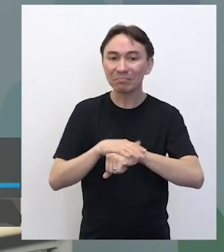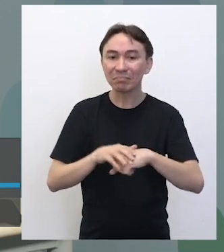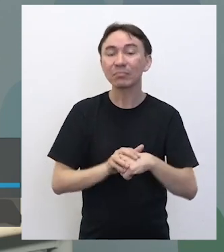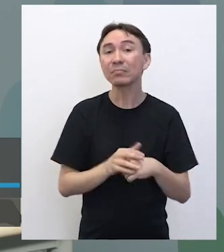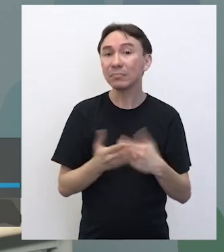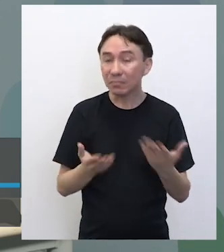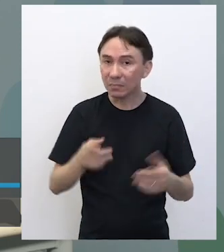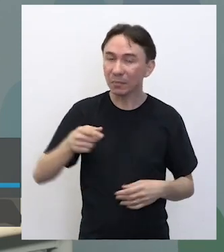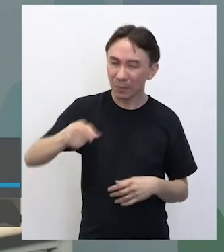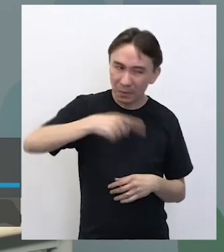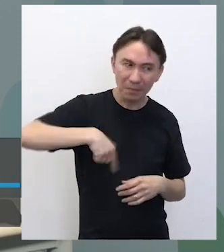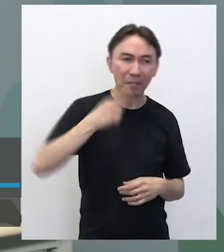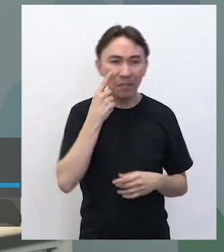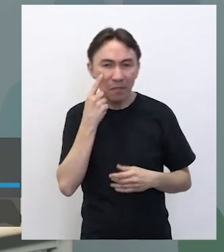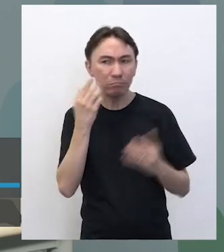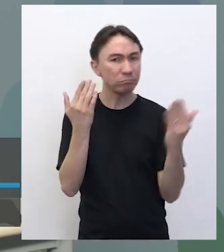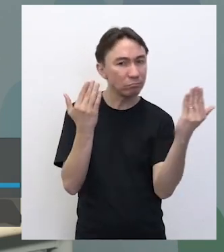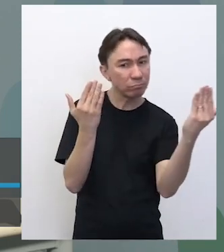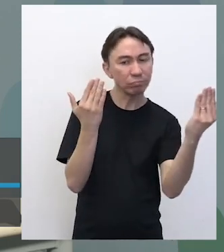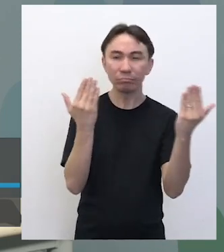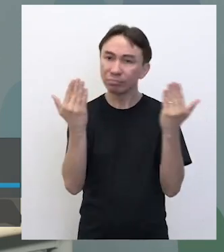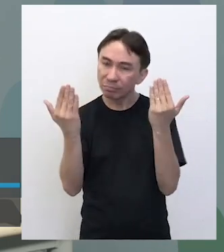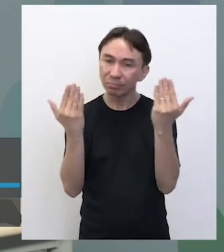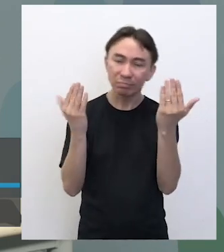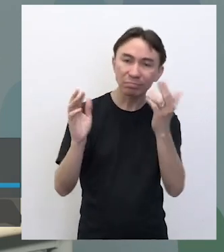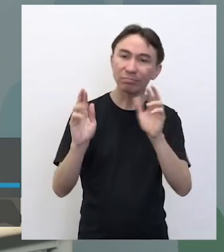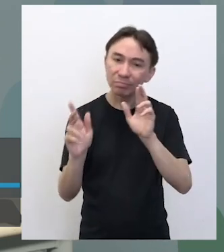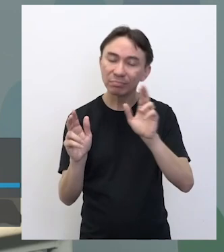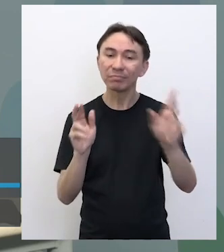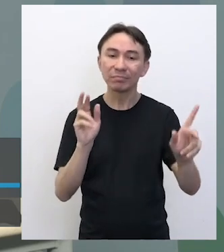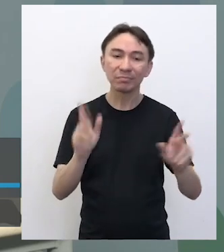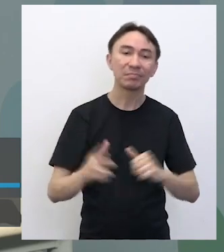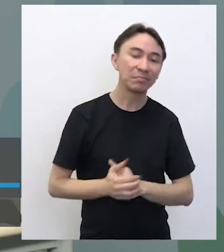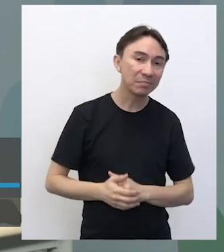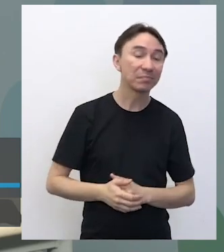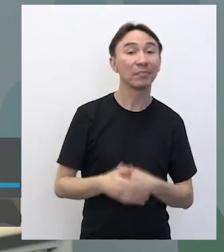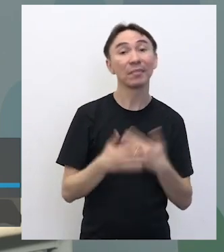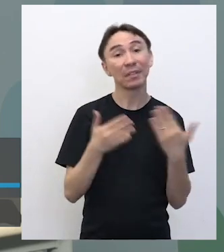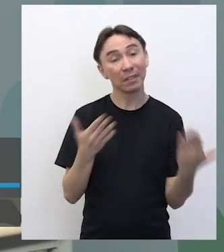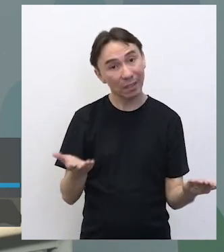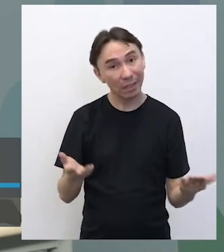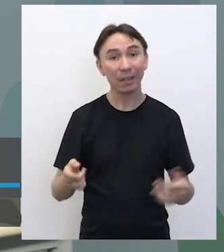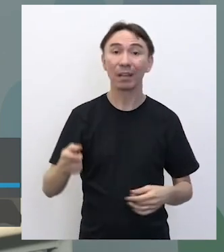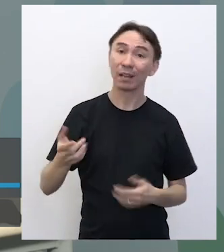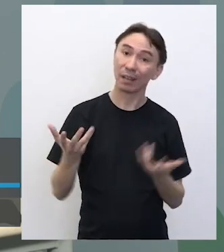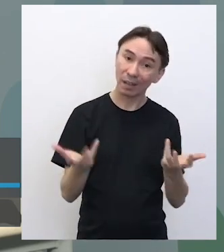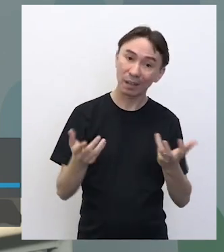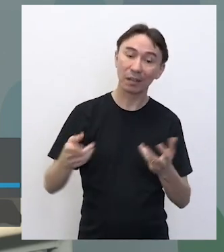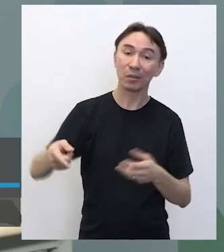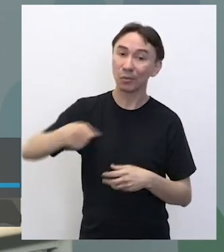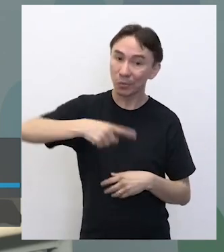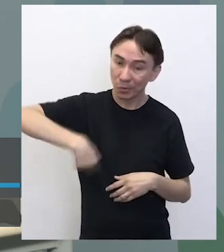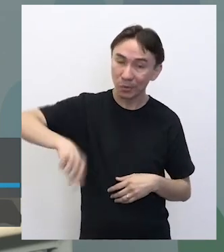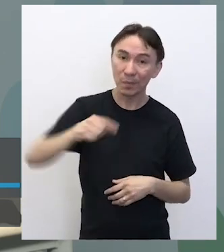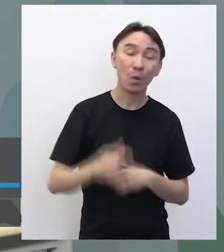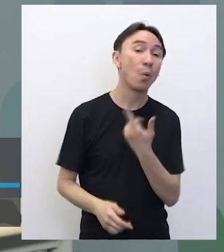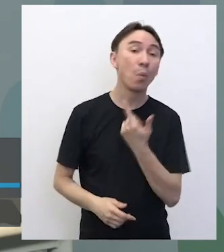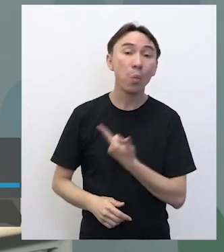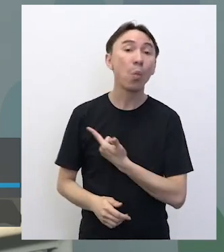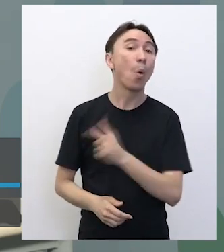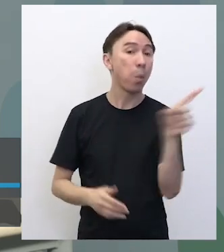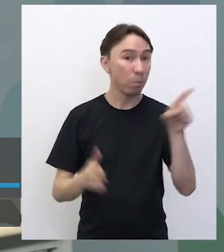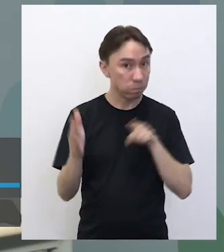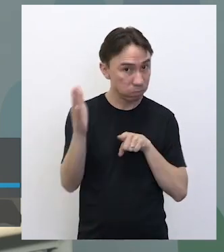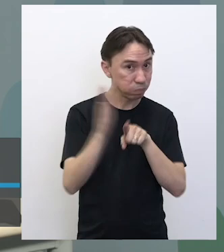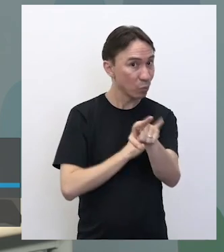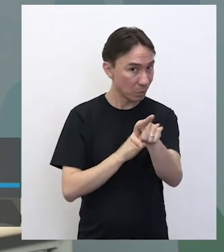essas distinções, não é? É por isso que eu gostaria de seguir com a nossa aula, colocando então uma outra pergunta na tela